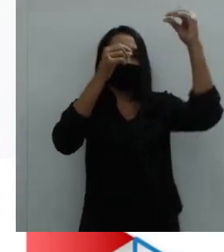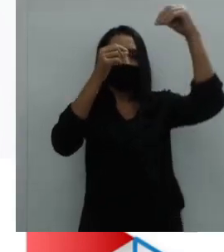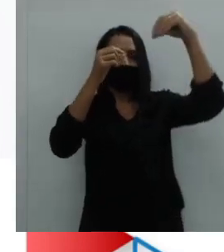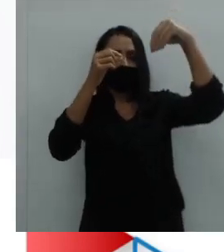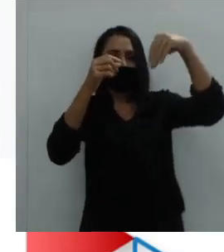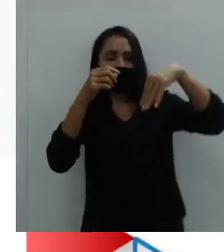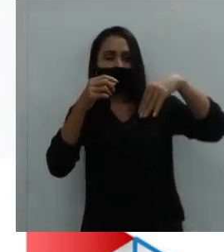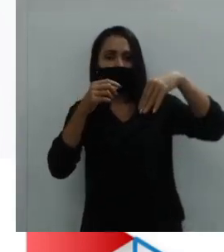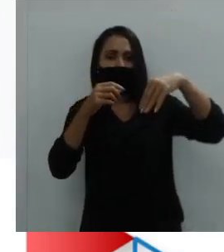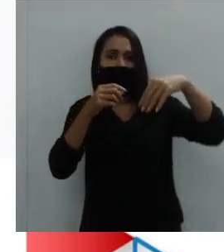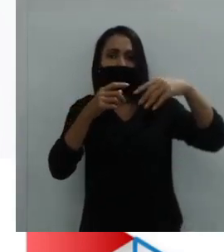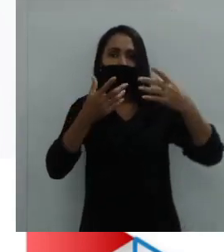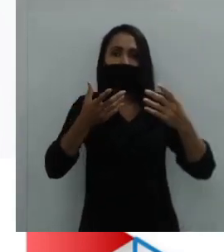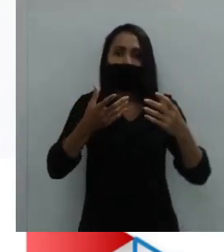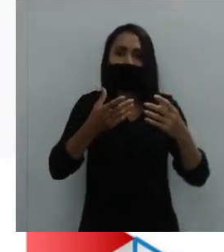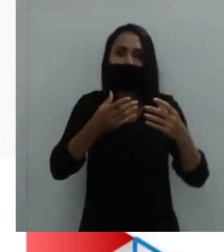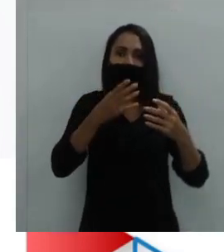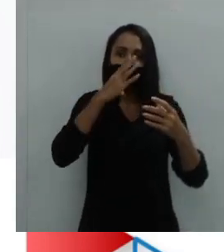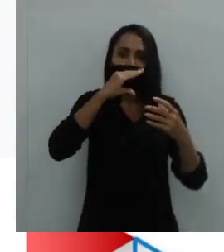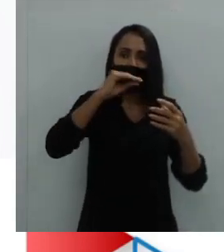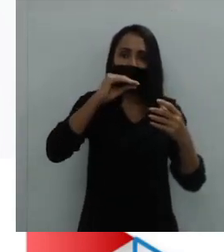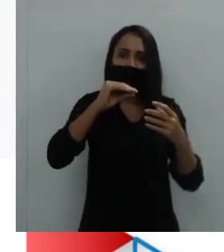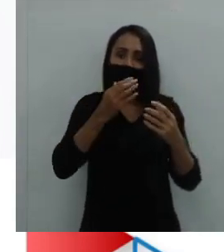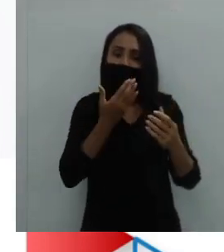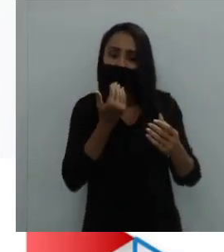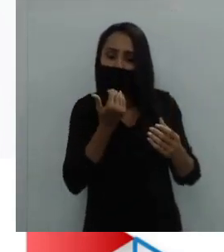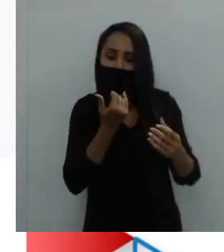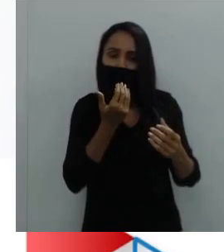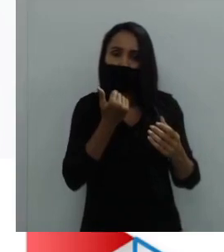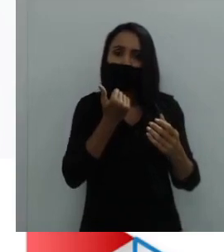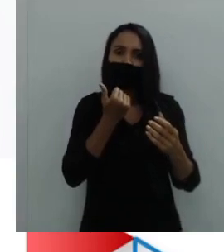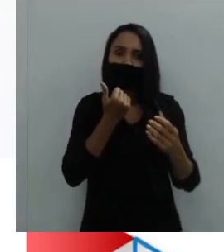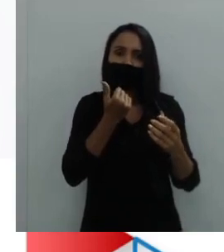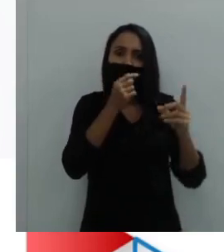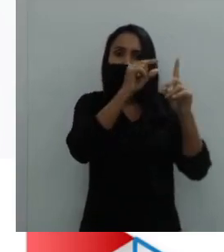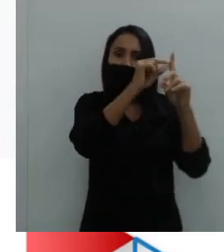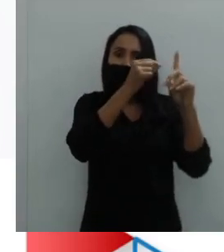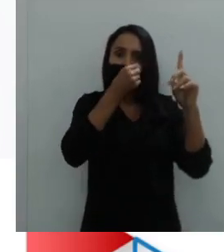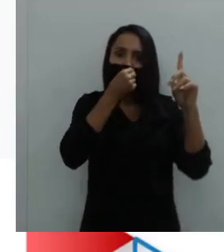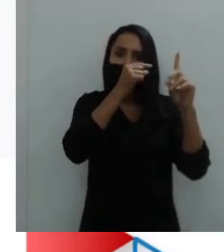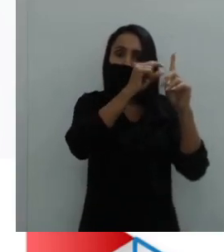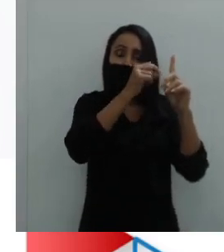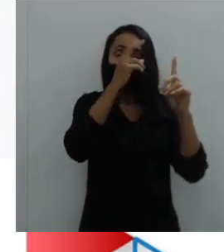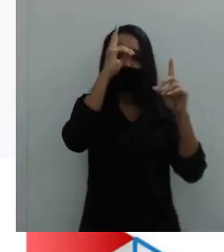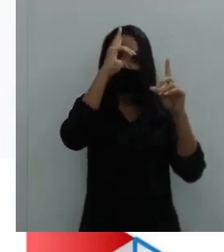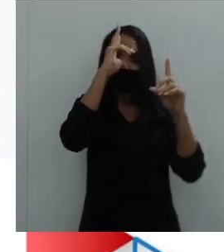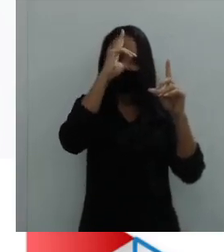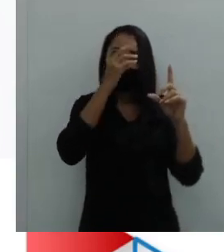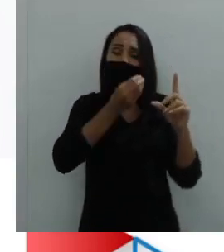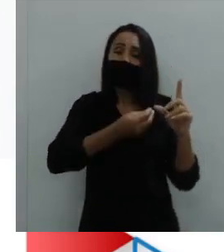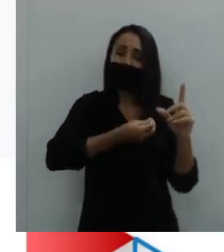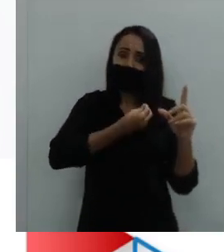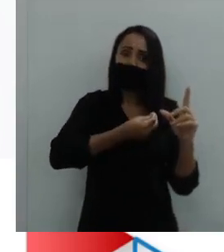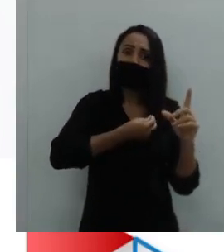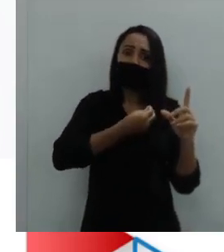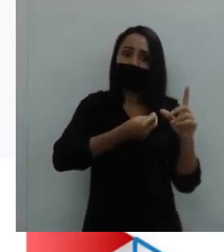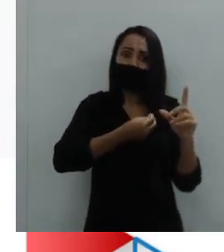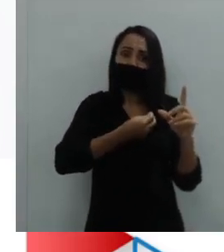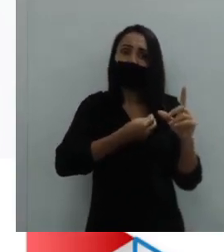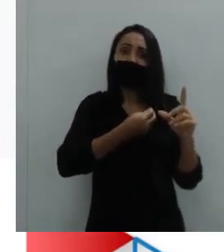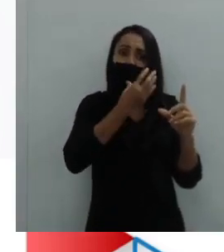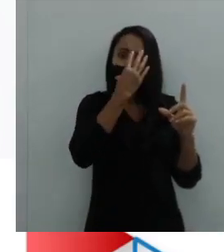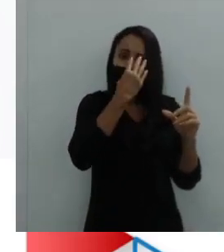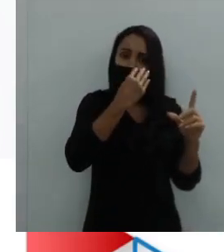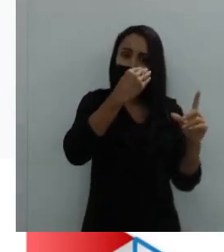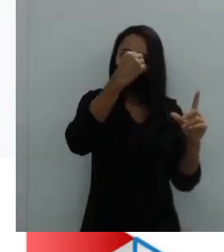raposa vai tentar devorar, comer as uvas. Então lembrar que existe aí a raposa,